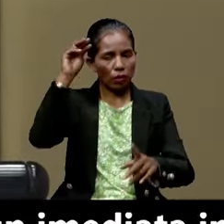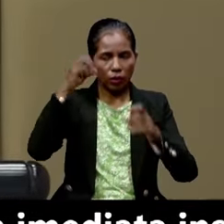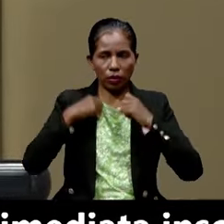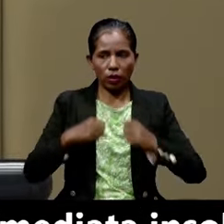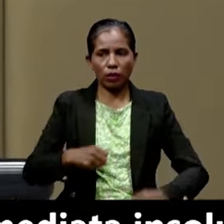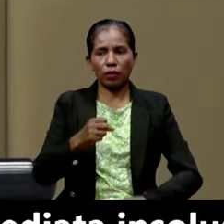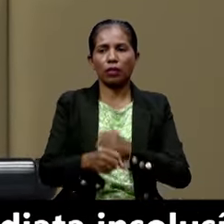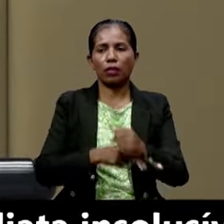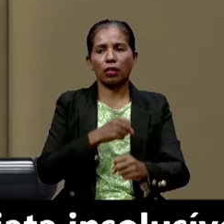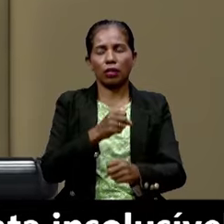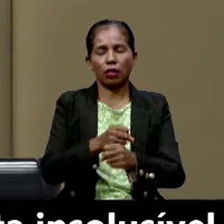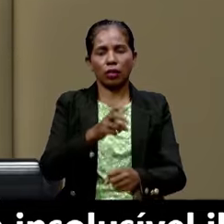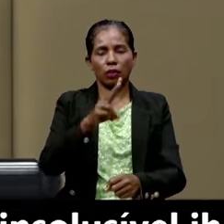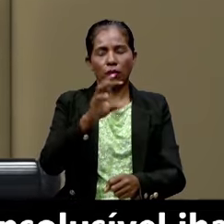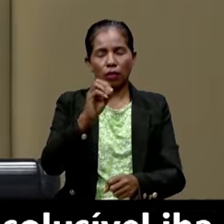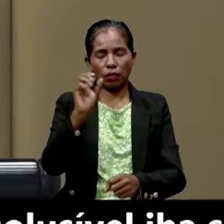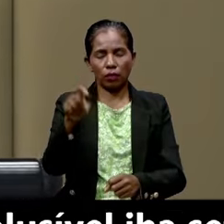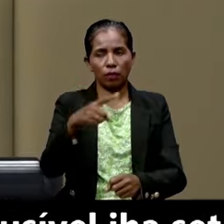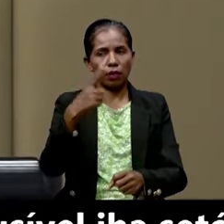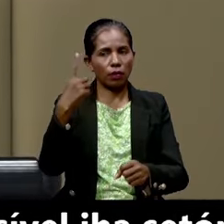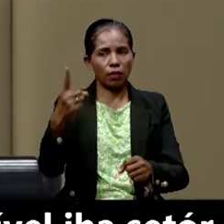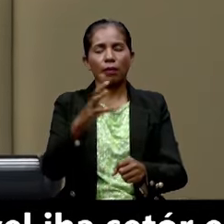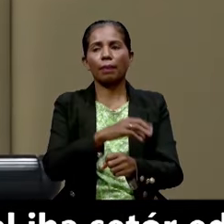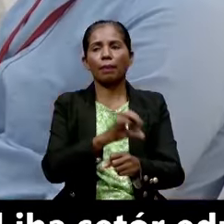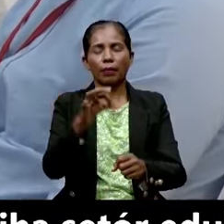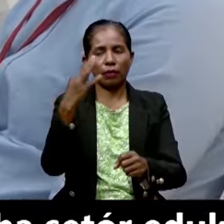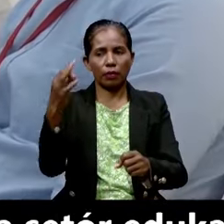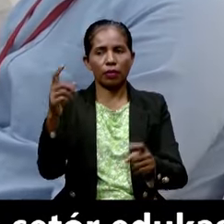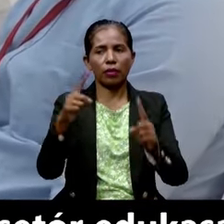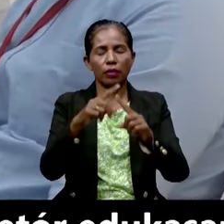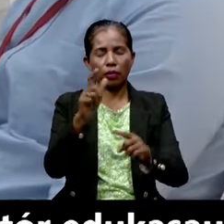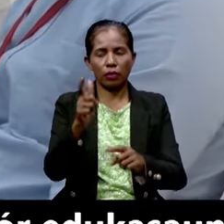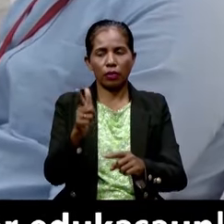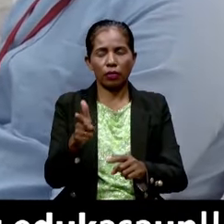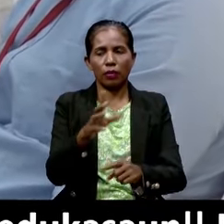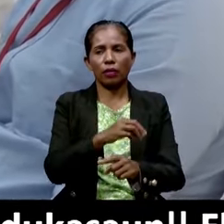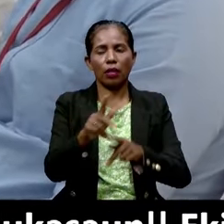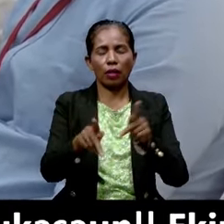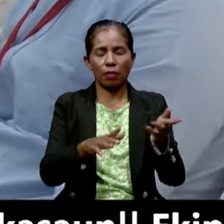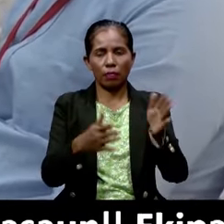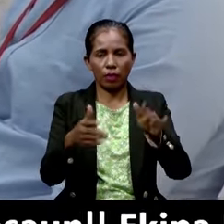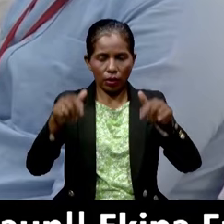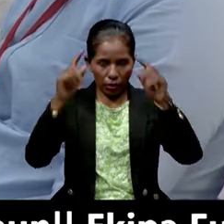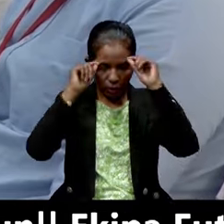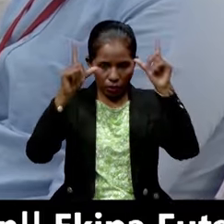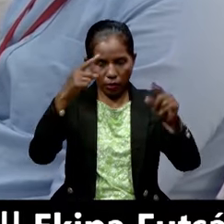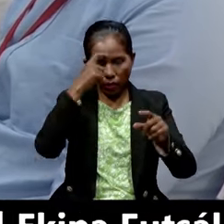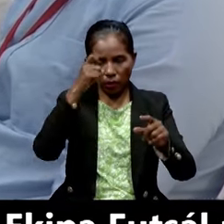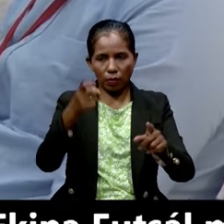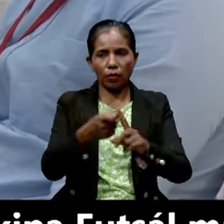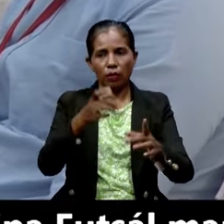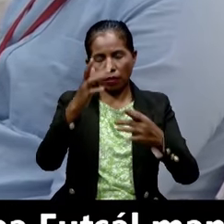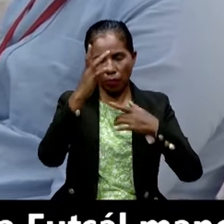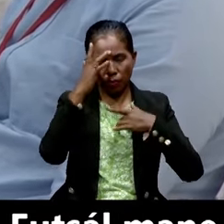rua san lu resin sia, to tinan rihun rua rua nulu, quase por cento hat nulu resin hat, ema mata e Timor Leste tampa causa husi